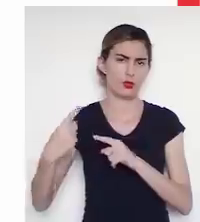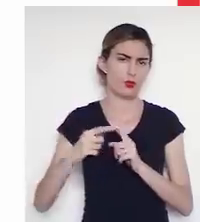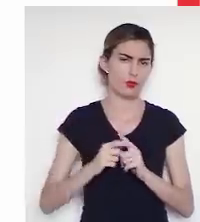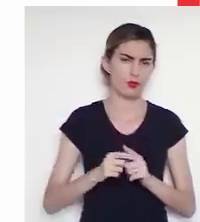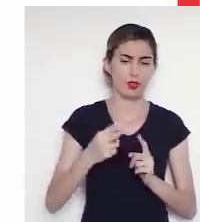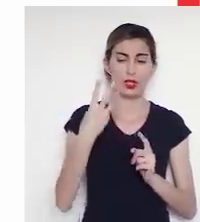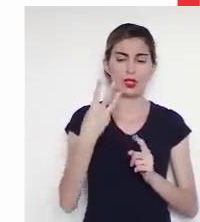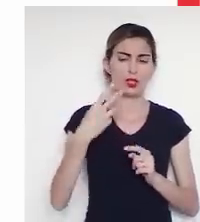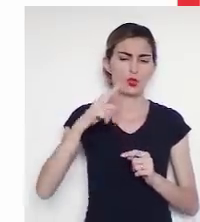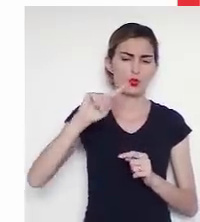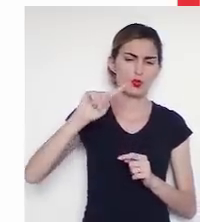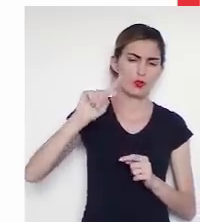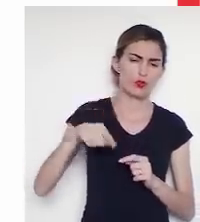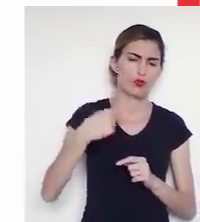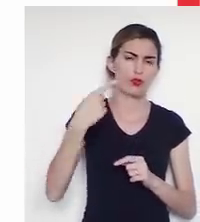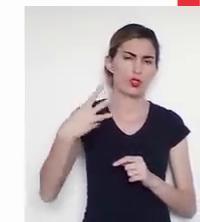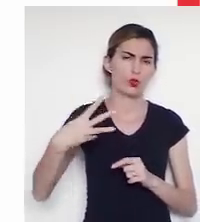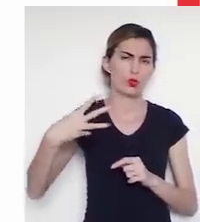Com 3 casas,